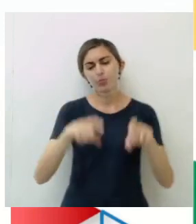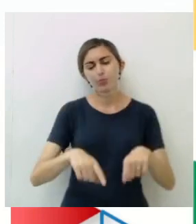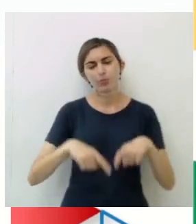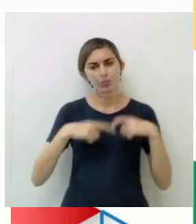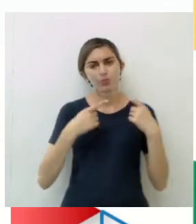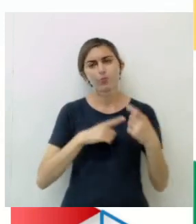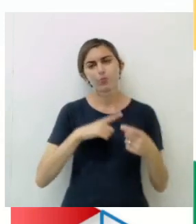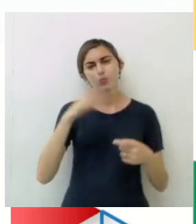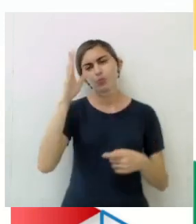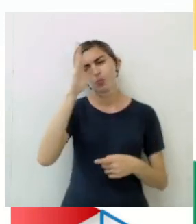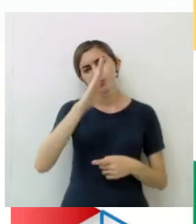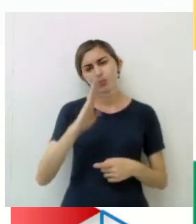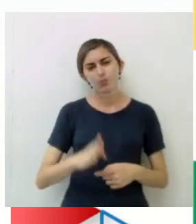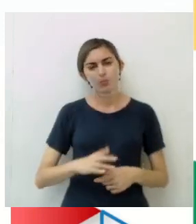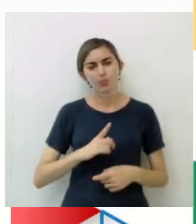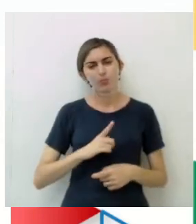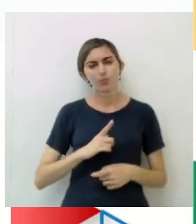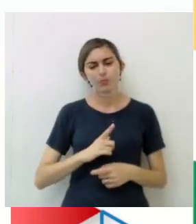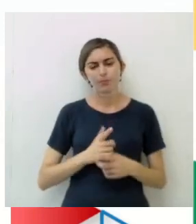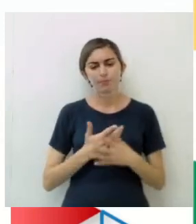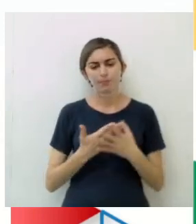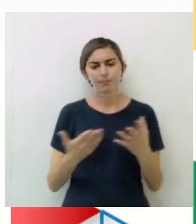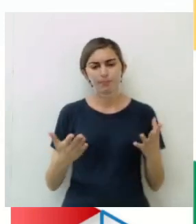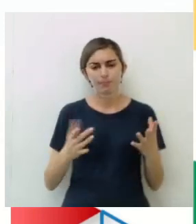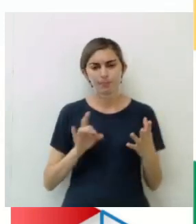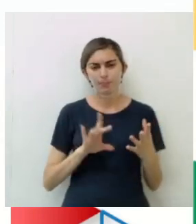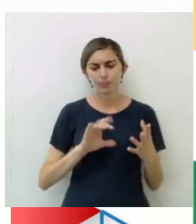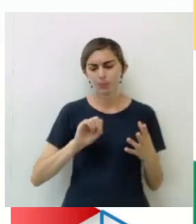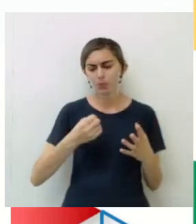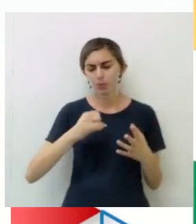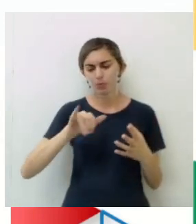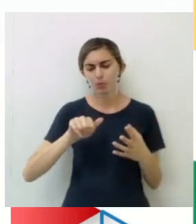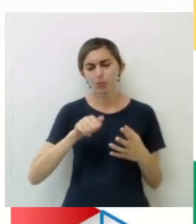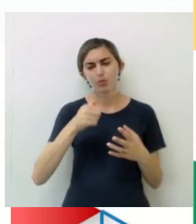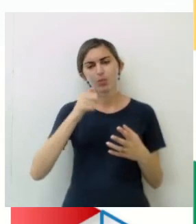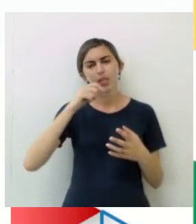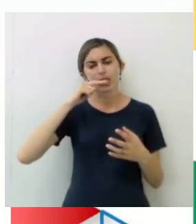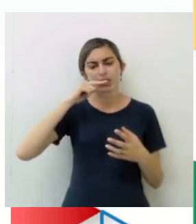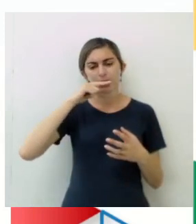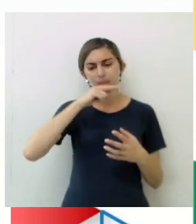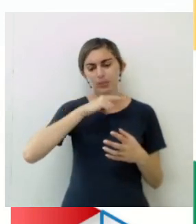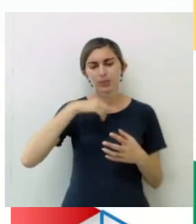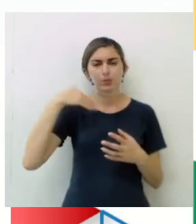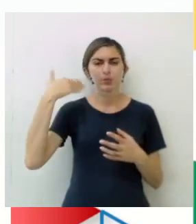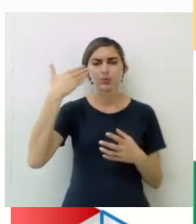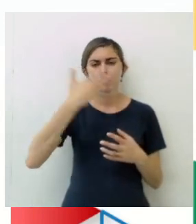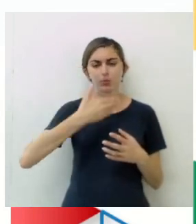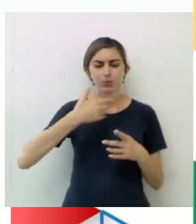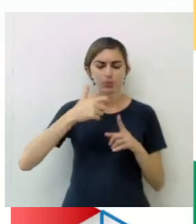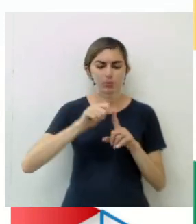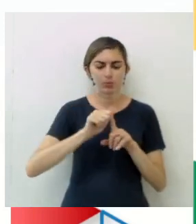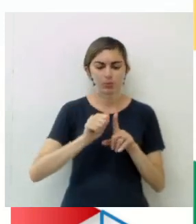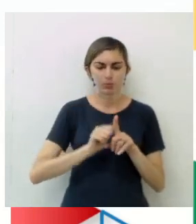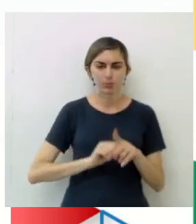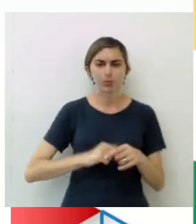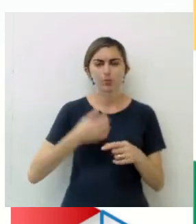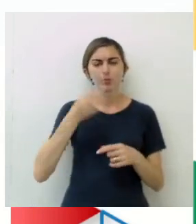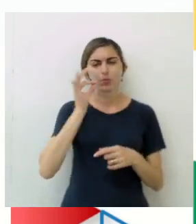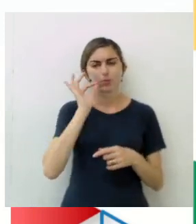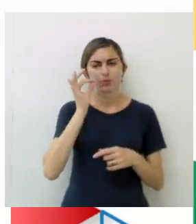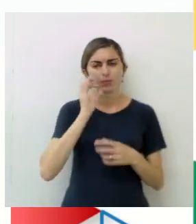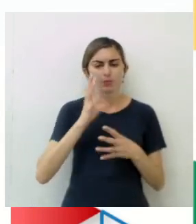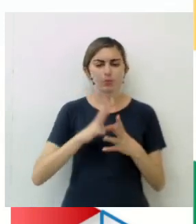pecuária brasileira. Tá? Então a gente vai ter aí soja, cana-de-açúcar, milho, café,